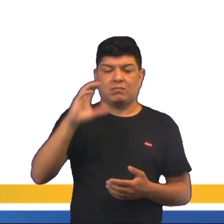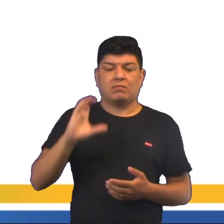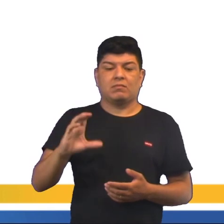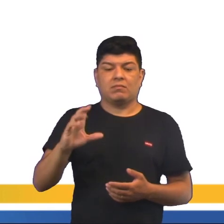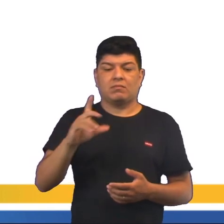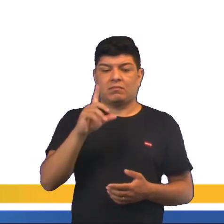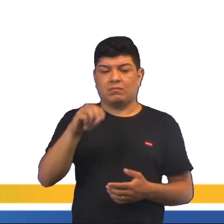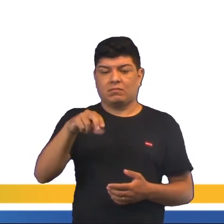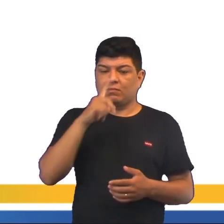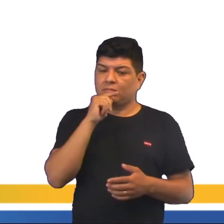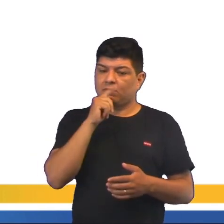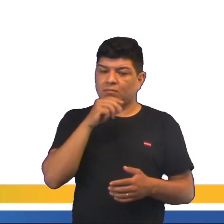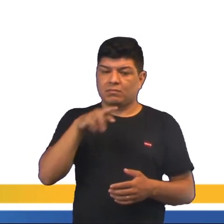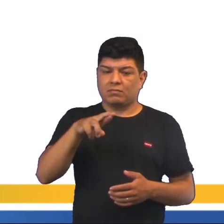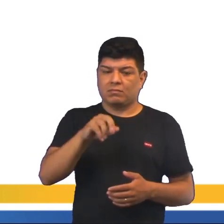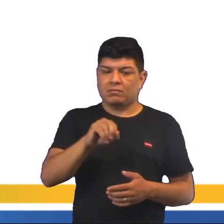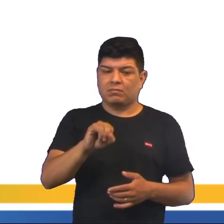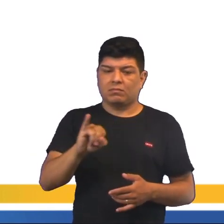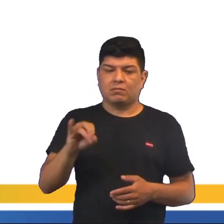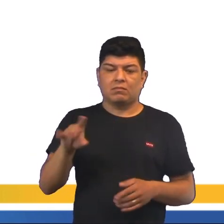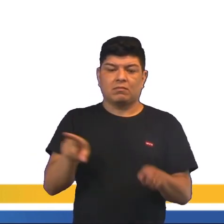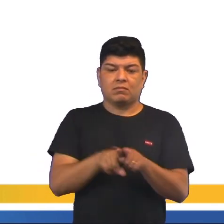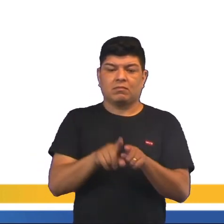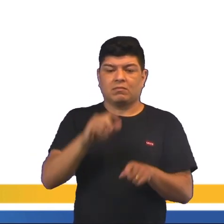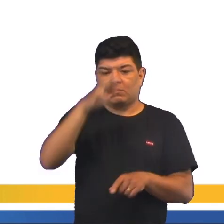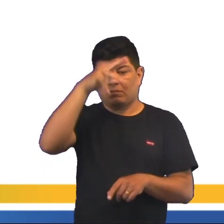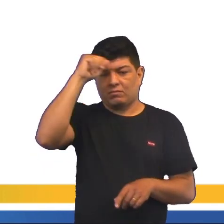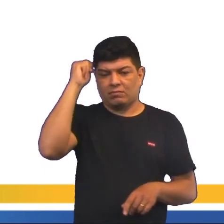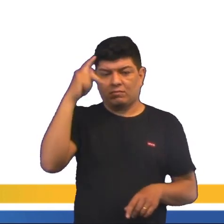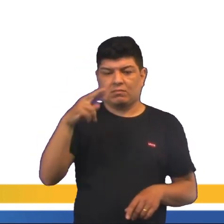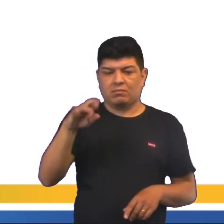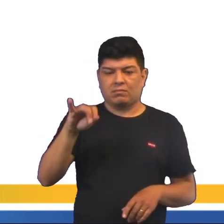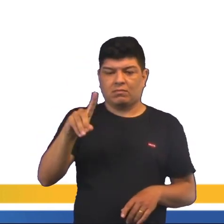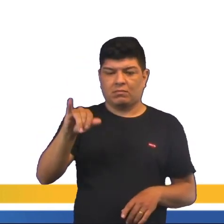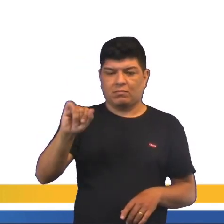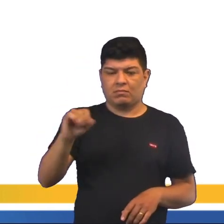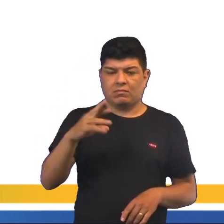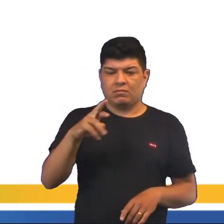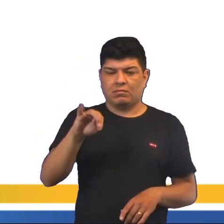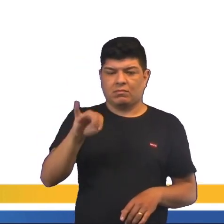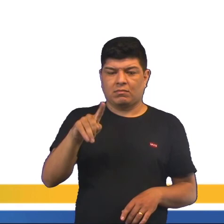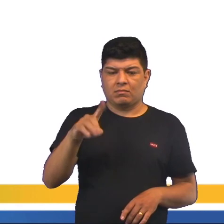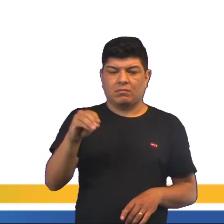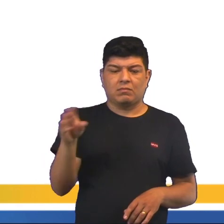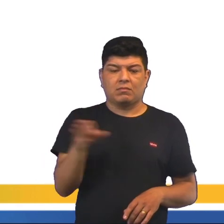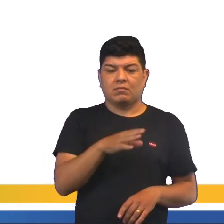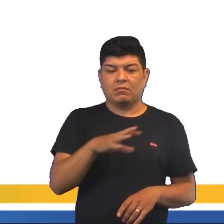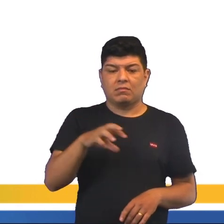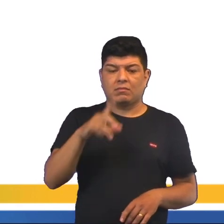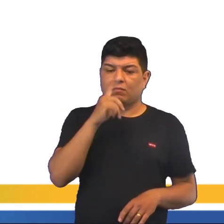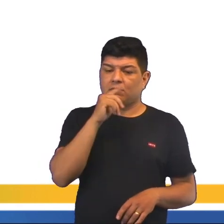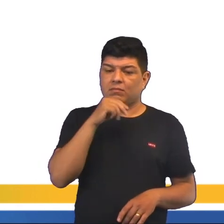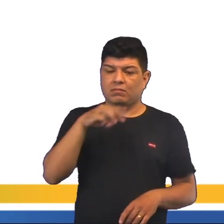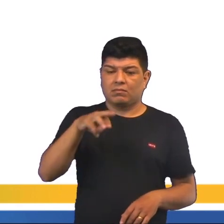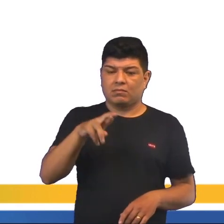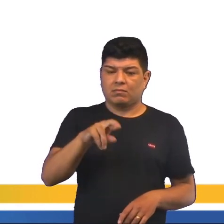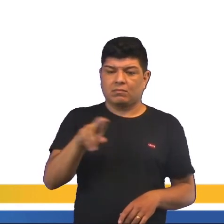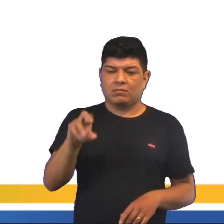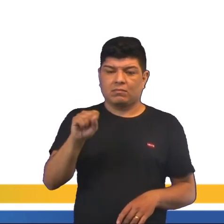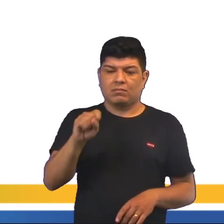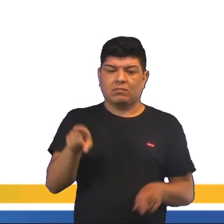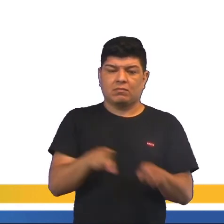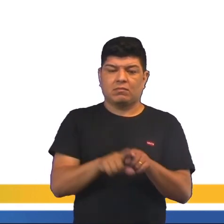e amazônico. Letra C, mares de morro, amazônico e pradarias. E letra D, cerrado, mares de